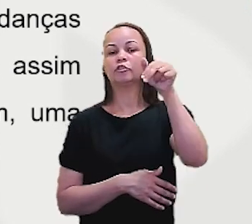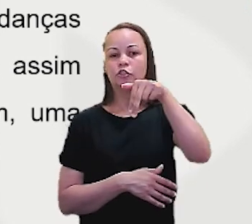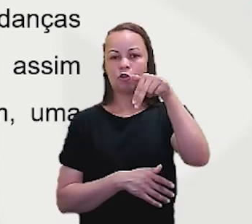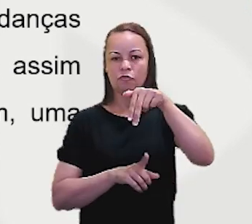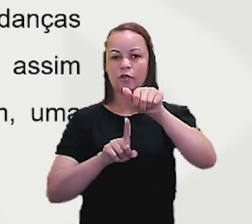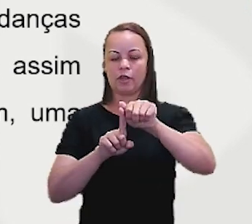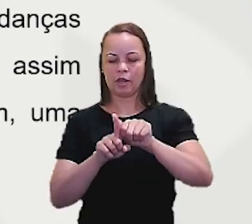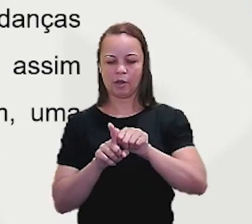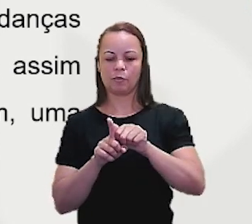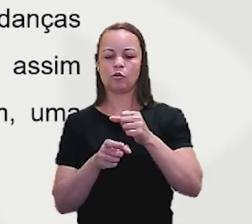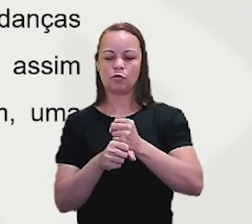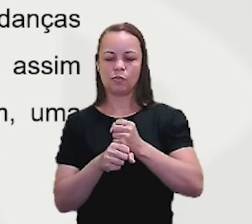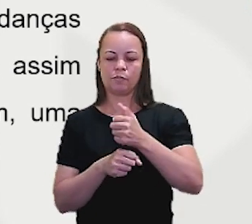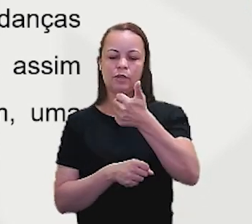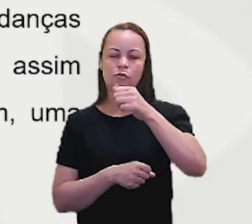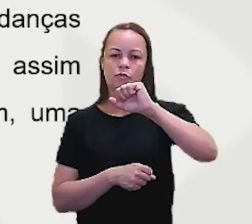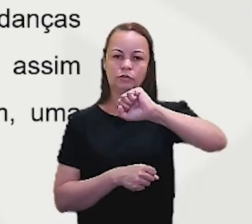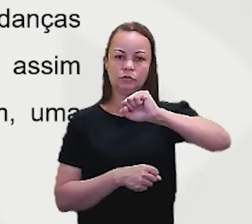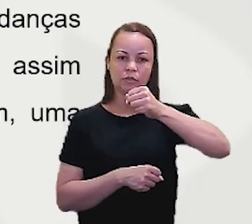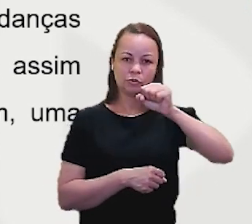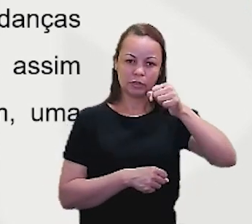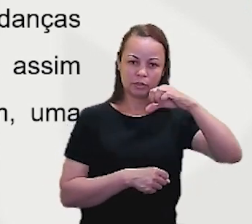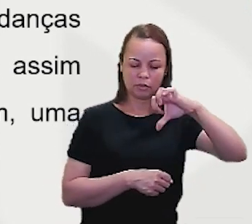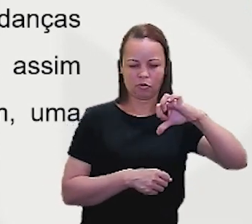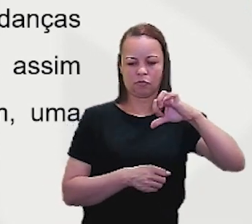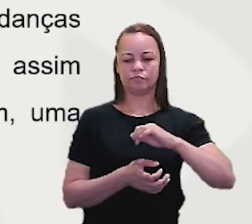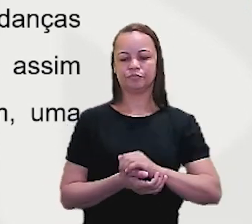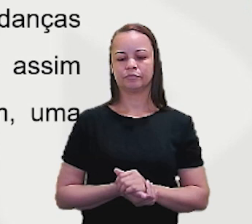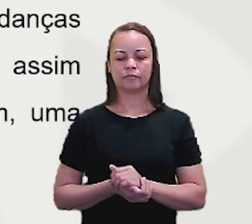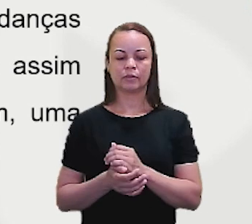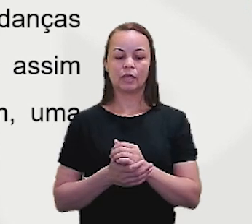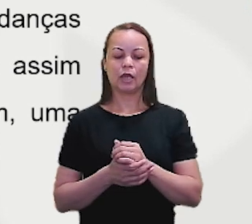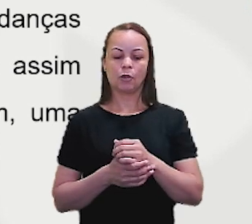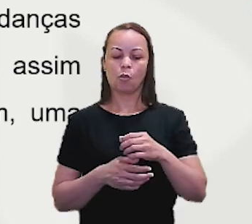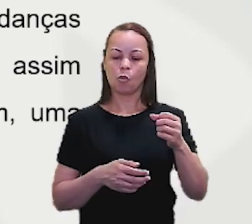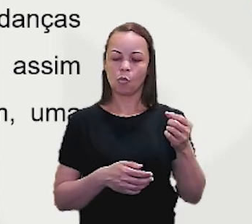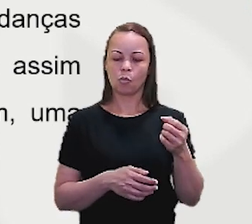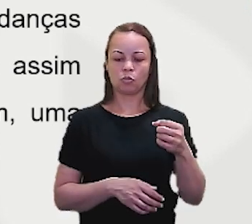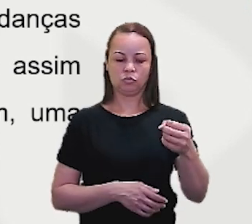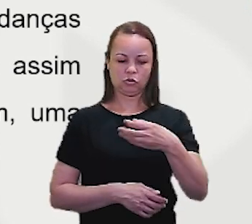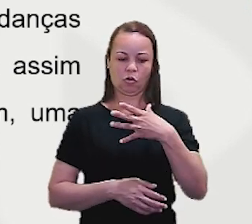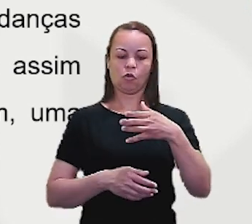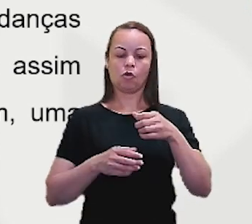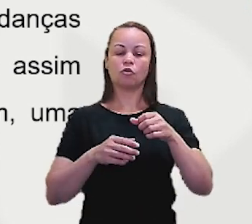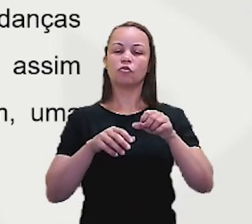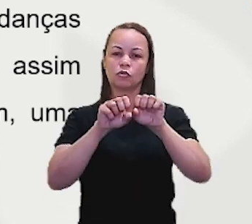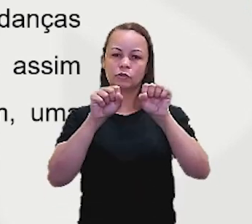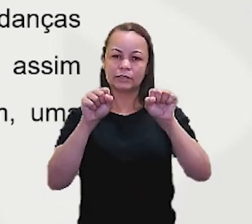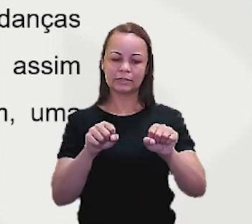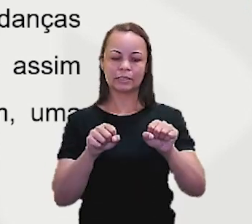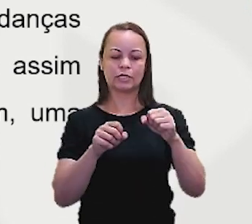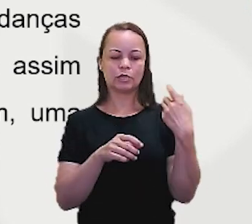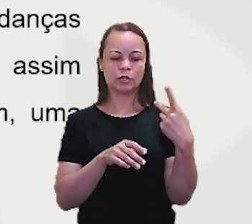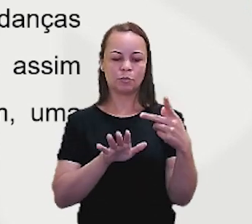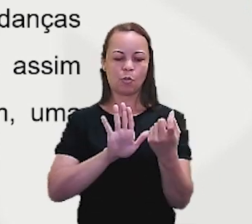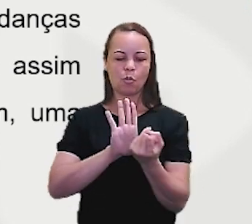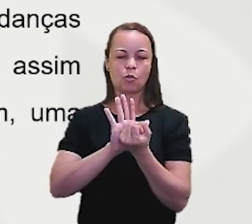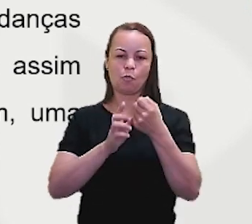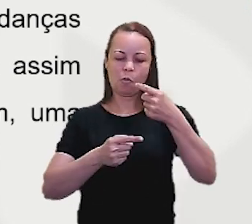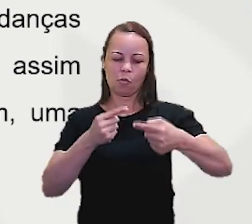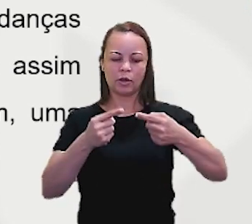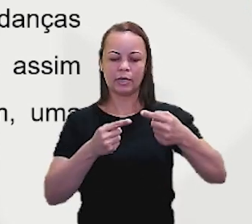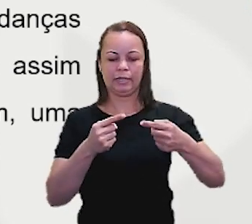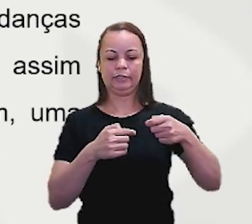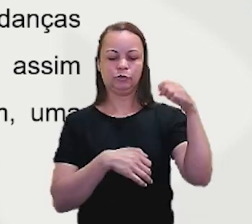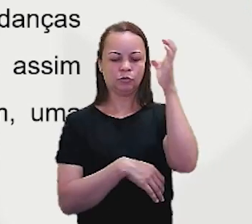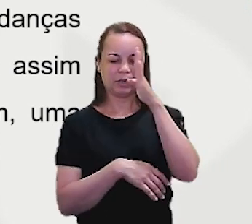15 de novembro de 1889. Com o novo sistema político, o Brasil deixou de utilizar a bandeira do período monárquico e deu início aos trabalhos de